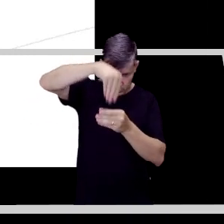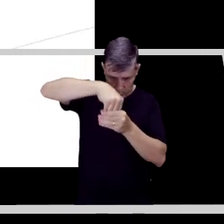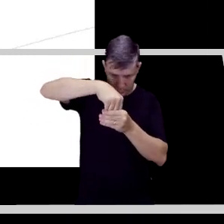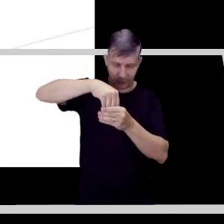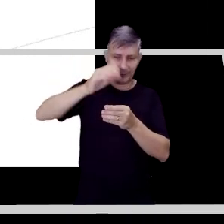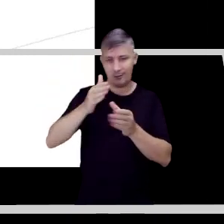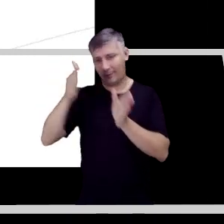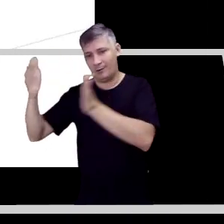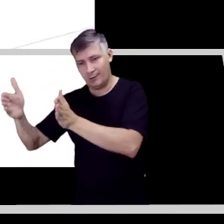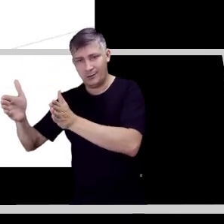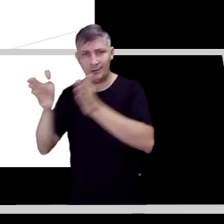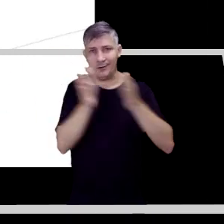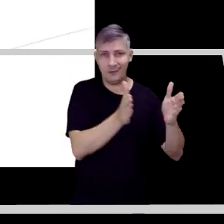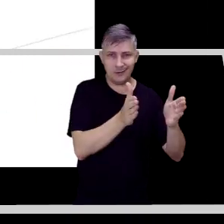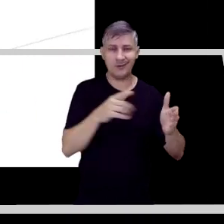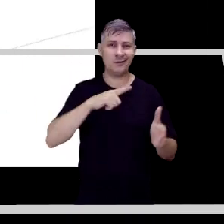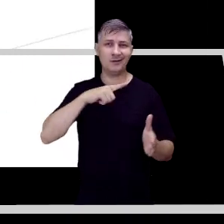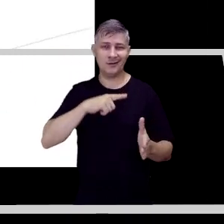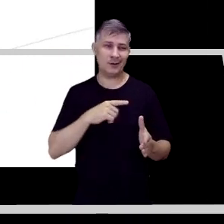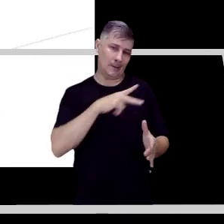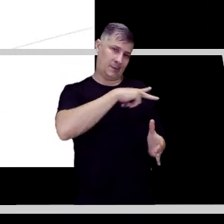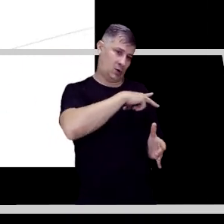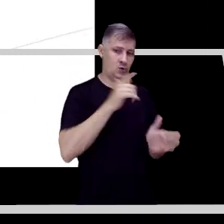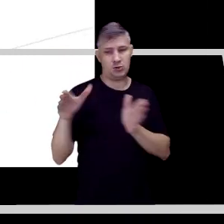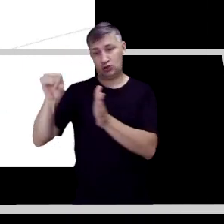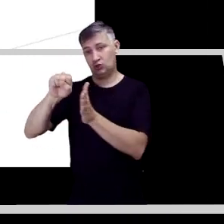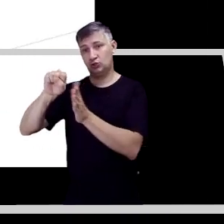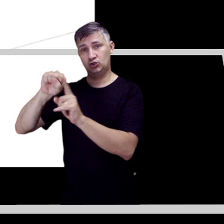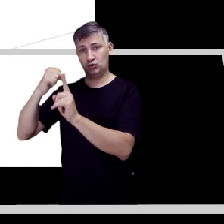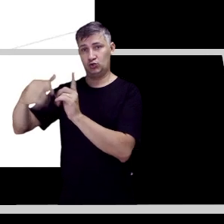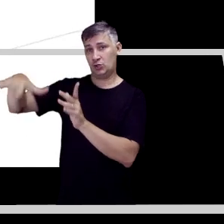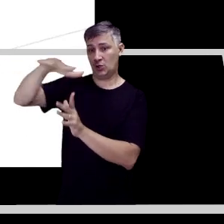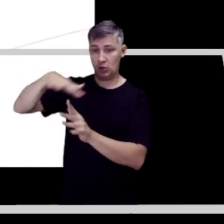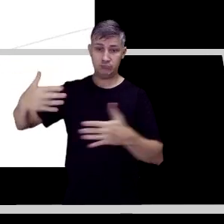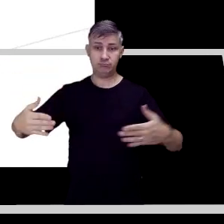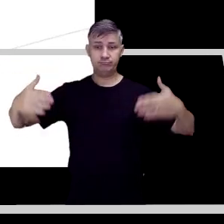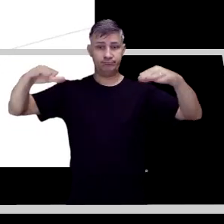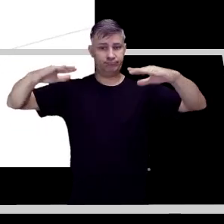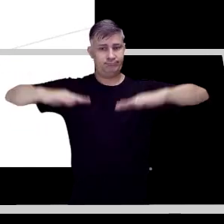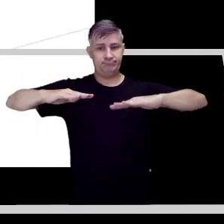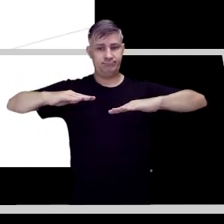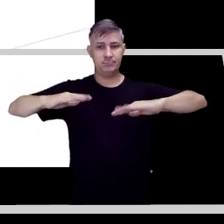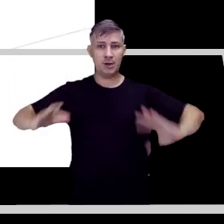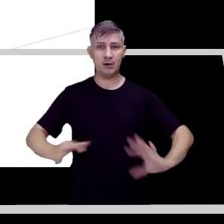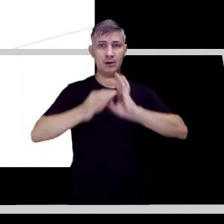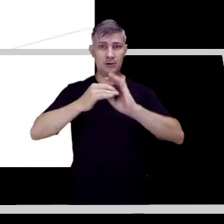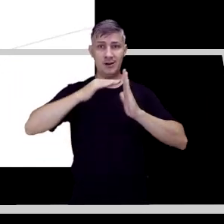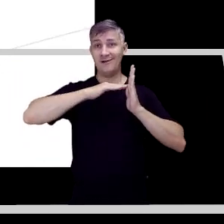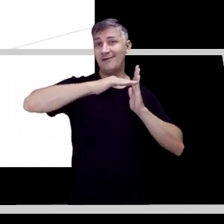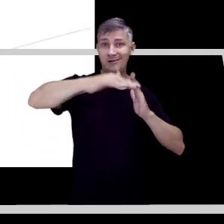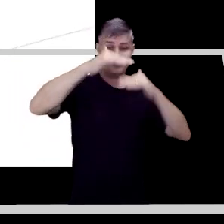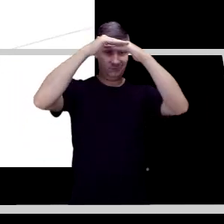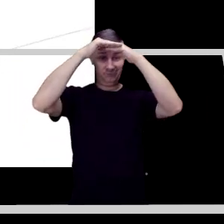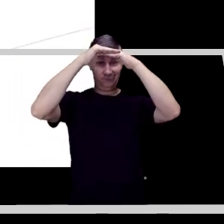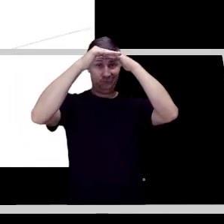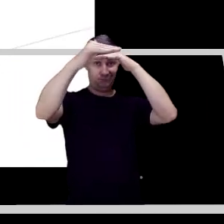mais íntimo e um mais social, que estão em simetria oposta um ao outro e conectados por